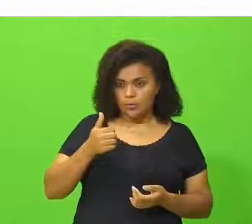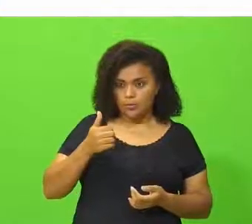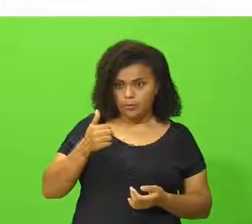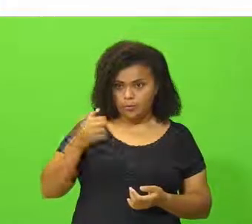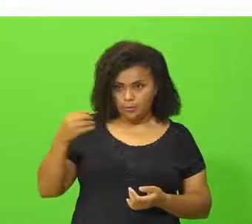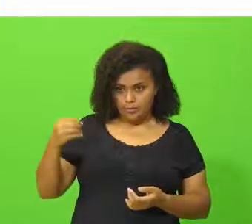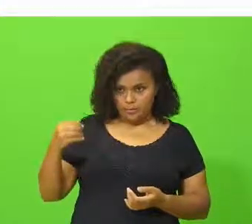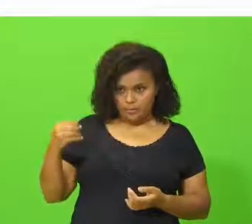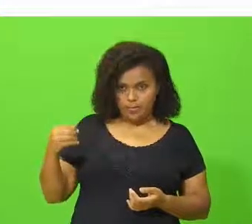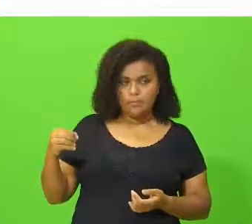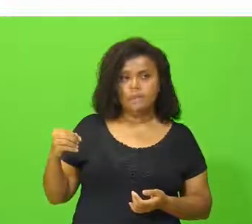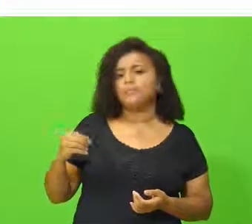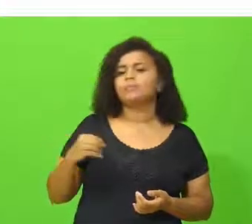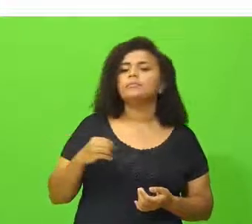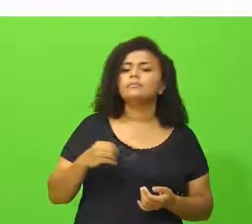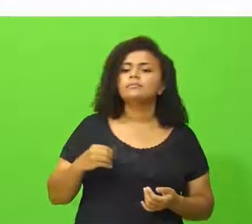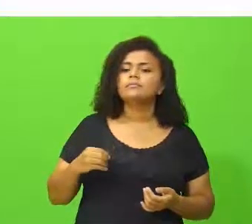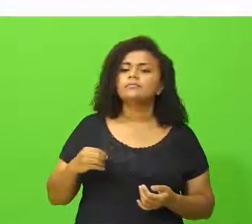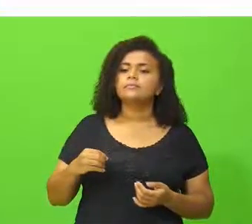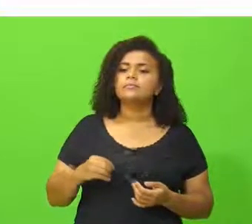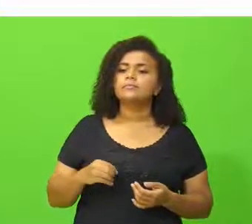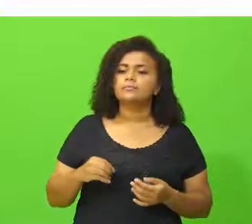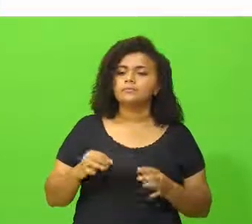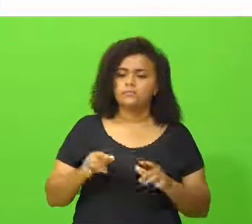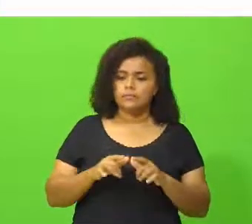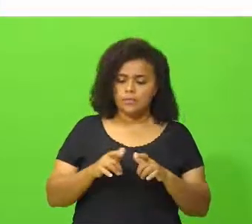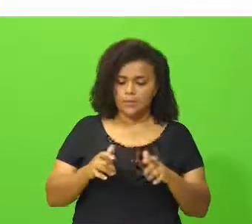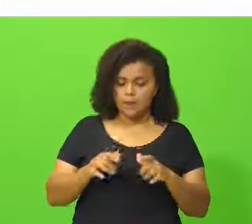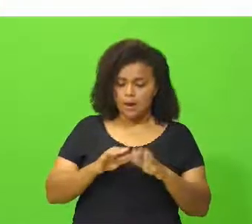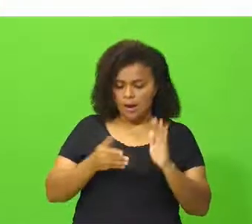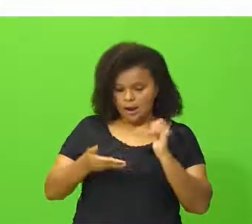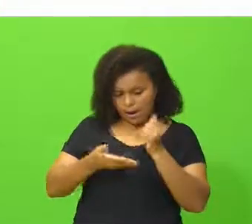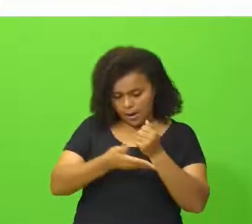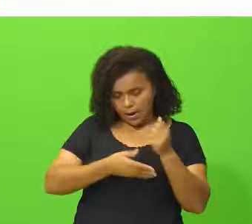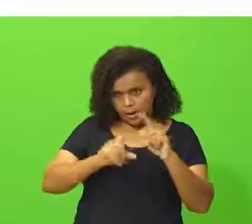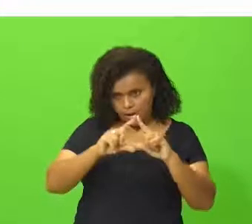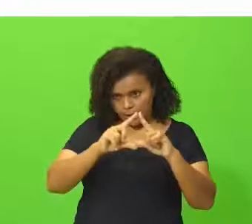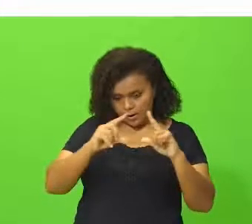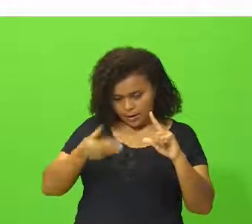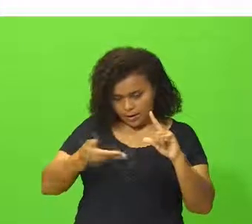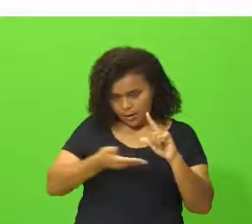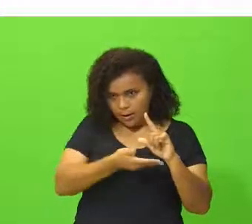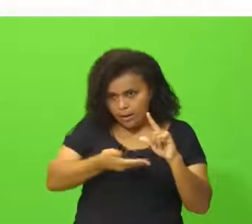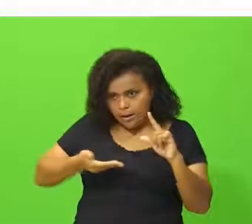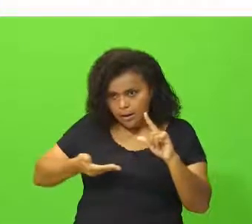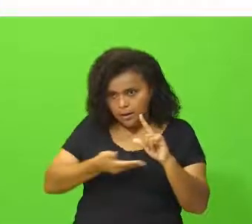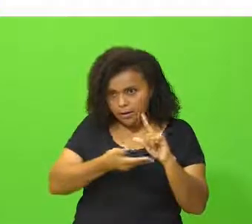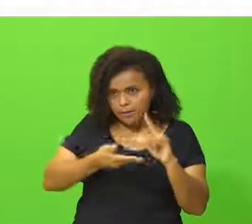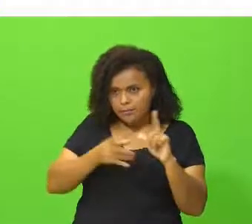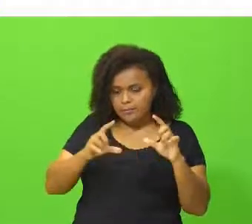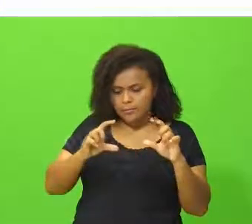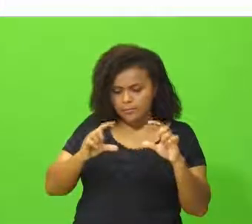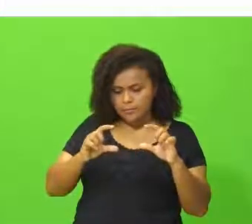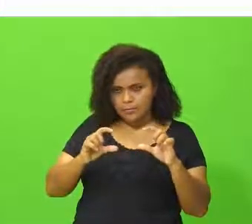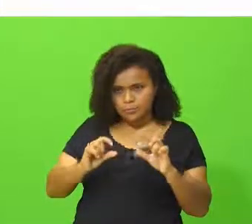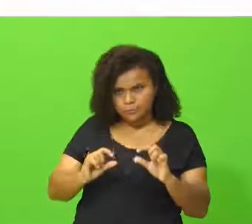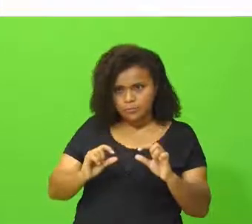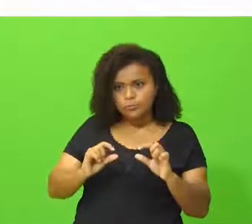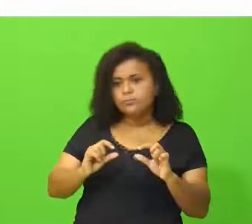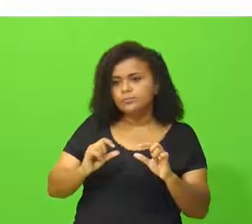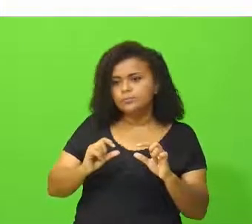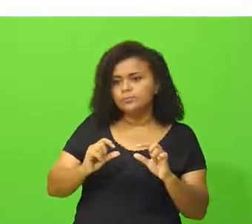significativa. Vocês estão notando, professor, que a base da pirâmide está ficando o quê? Estreita. Significa dizer que